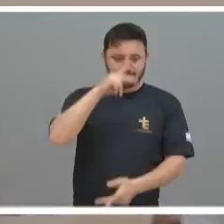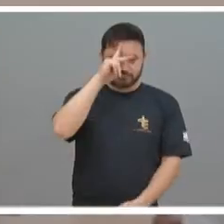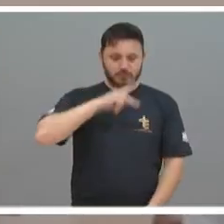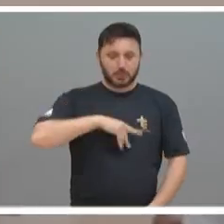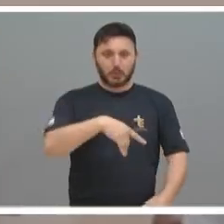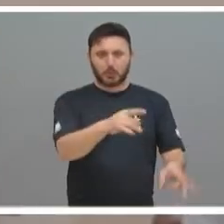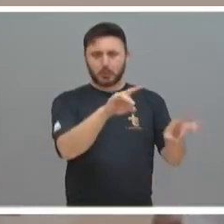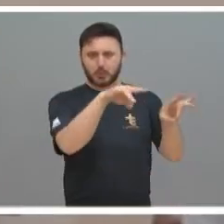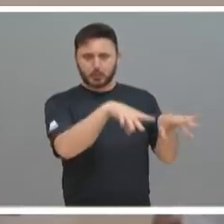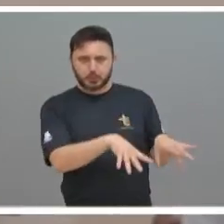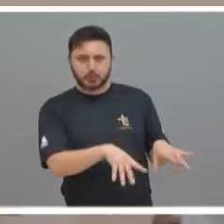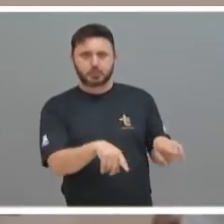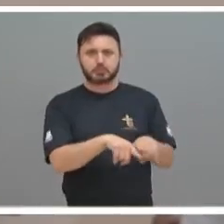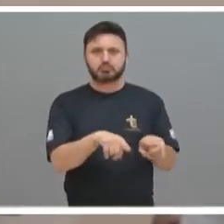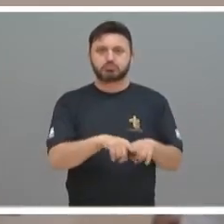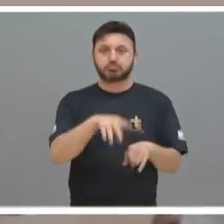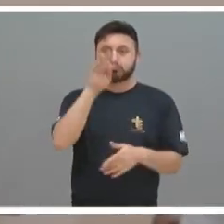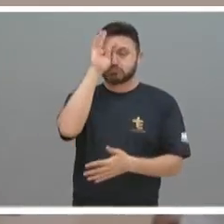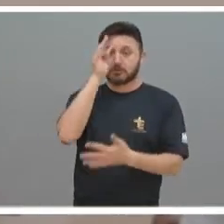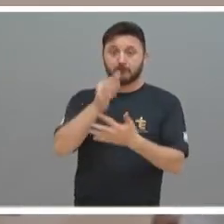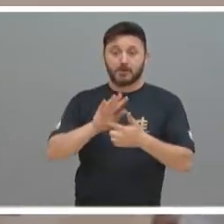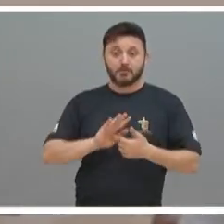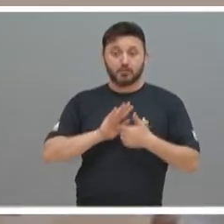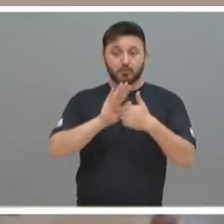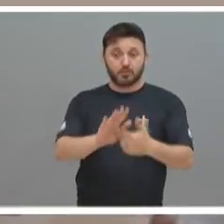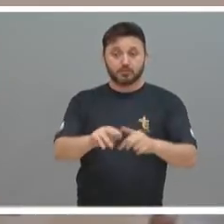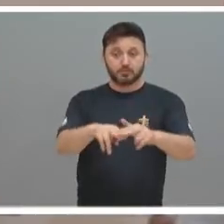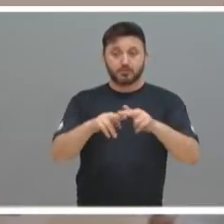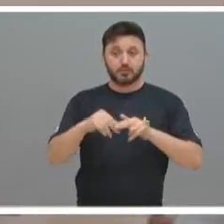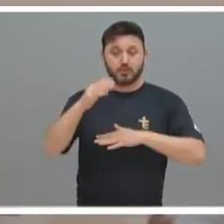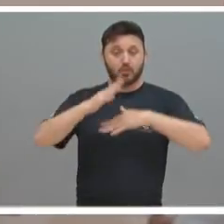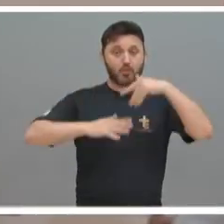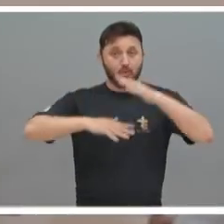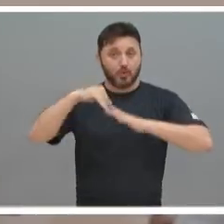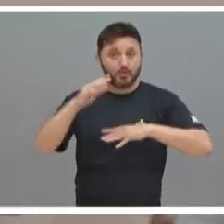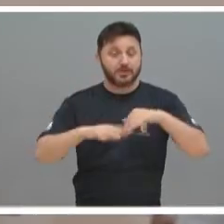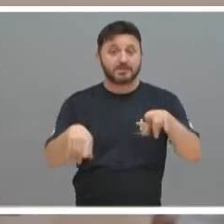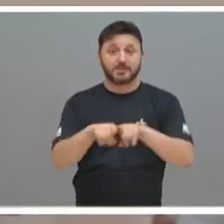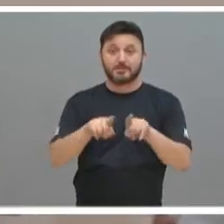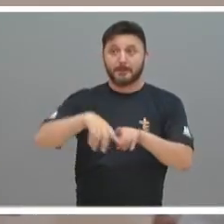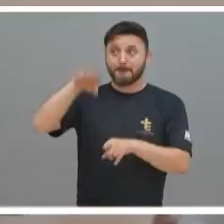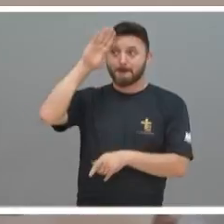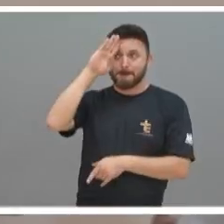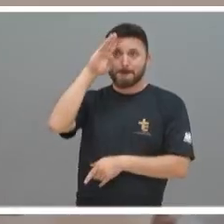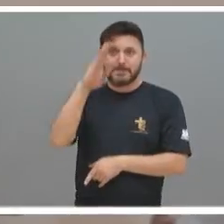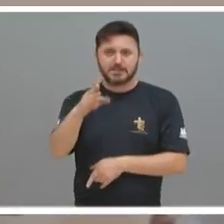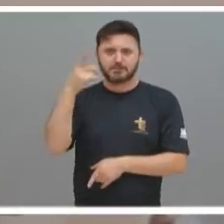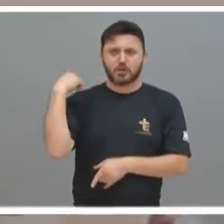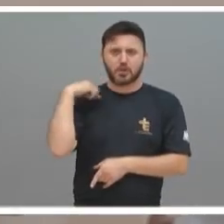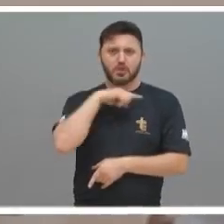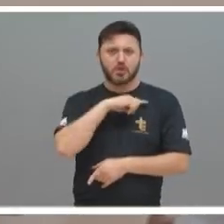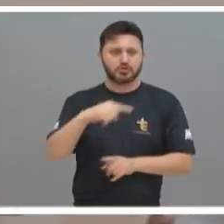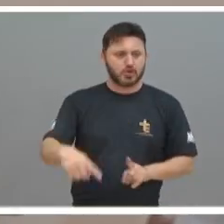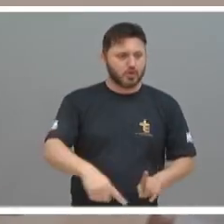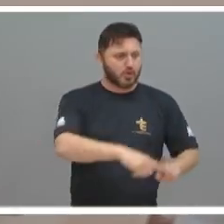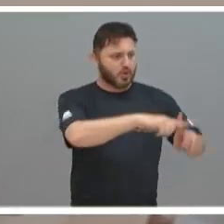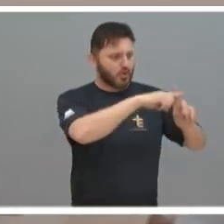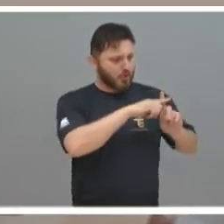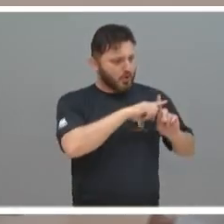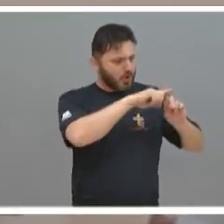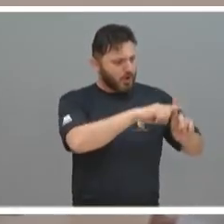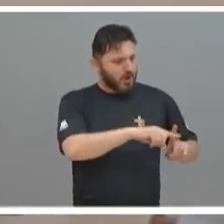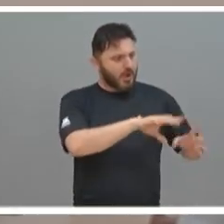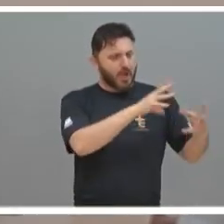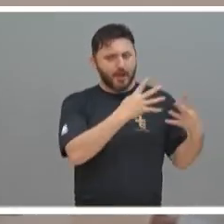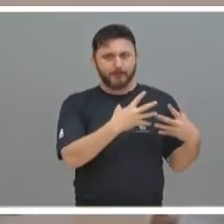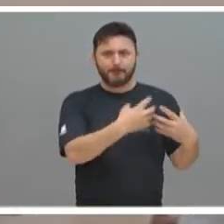mesmos, mostrando a fé pelas nossas obras e, principalmente, tomando a sua cruz do amor sem